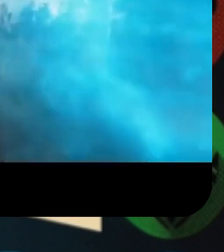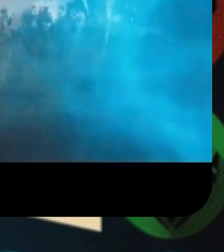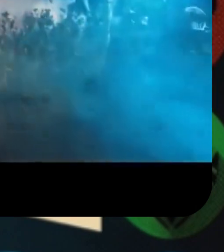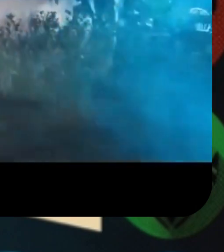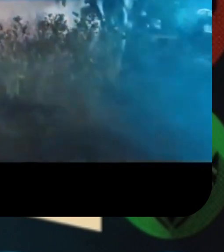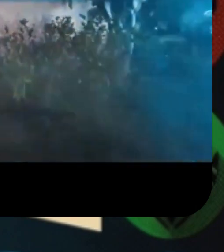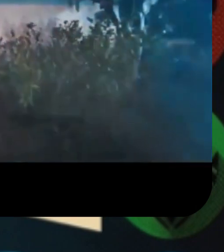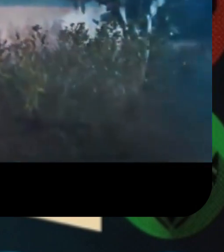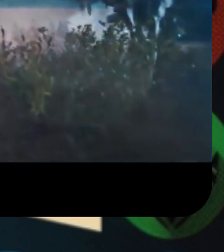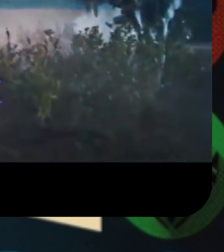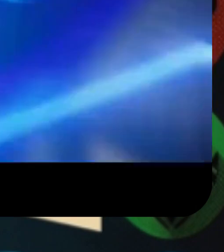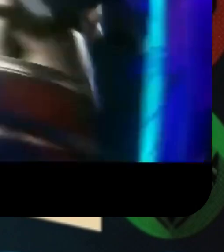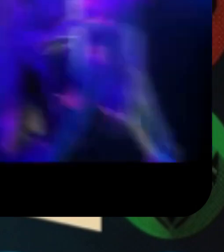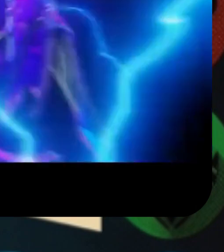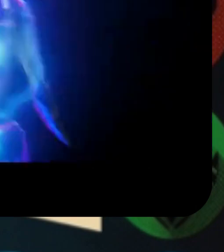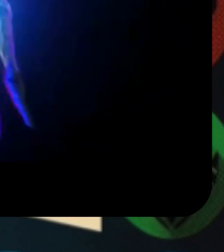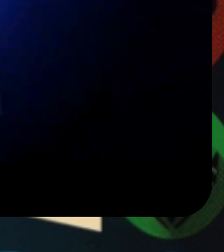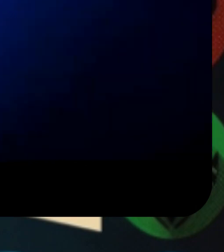é...